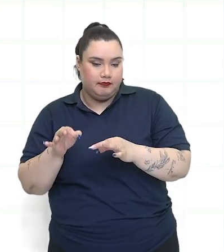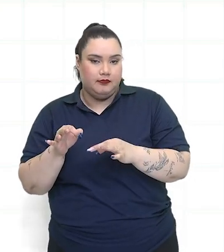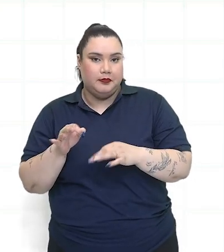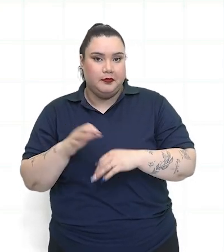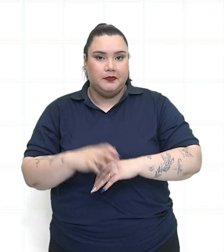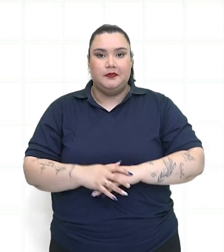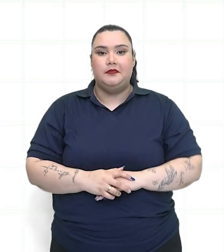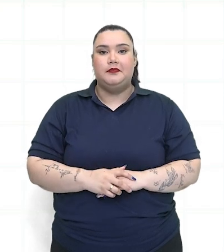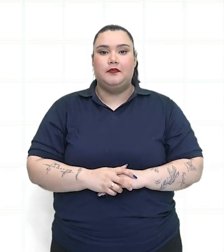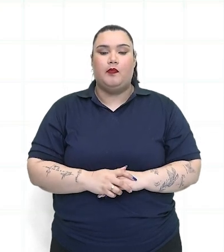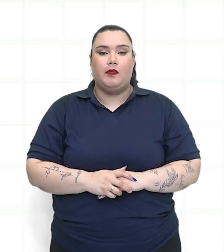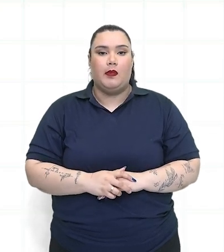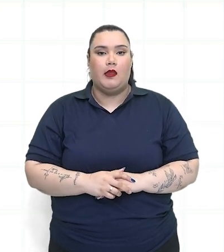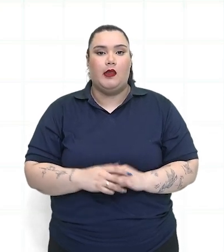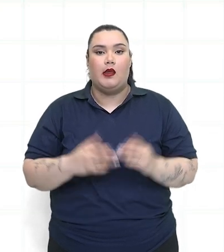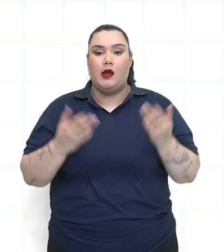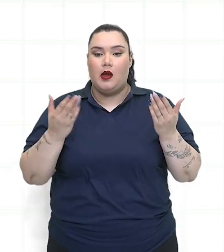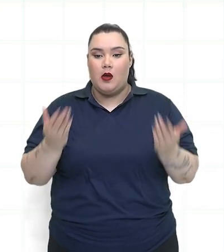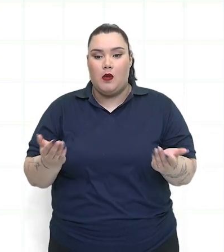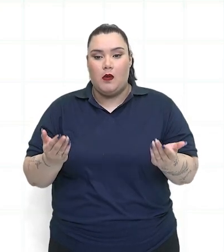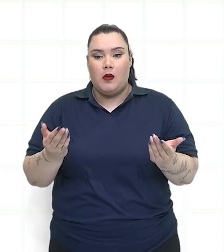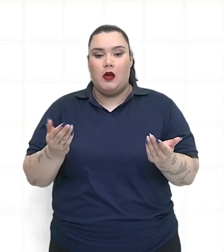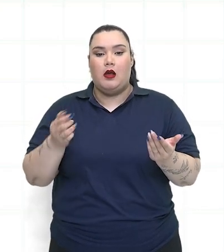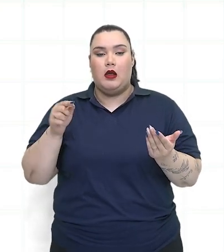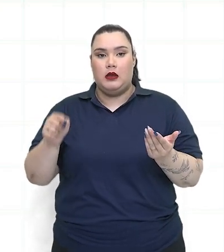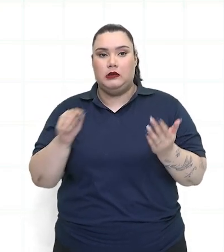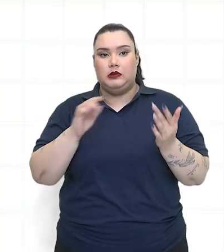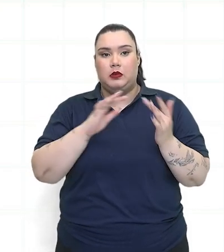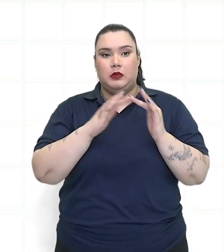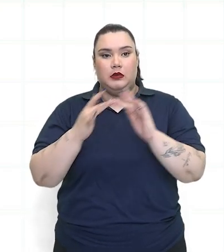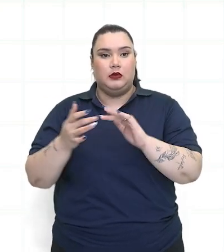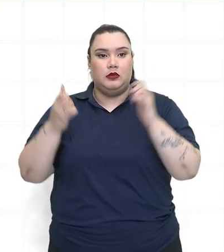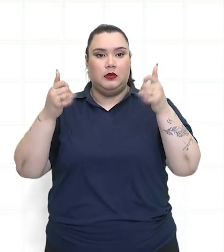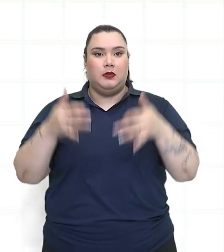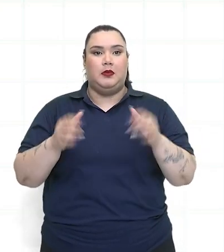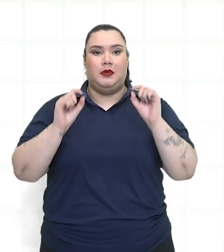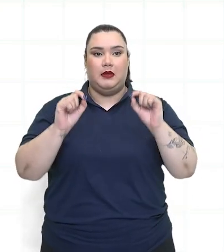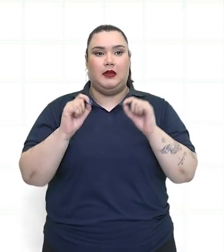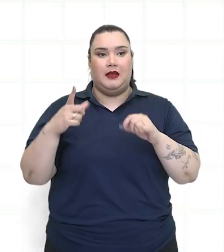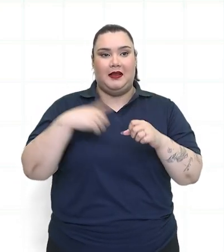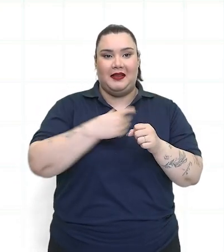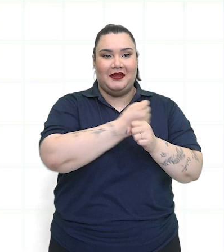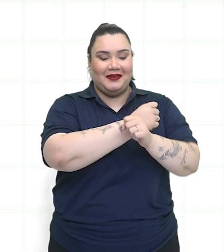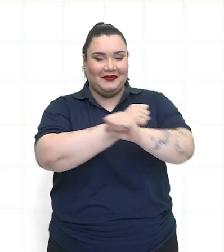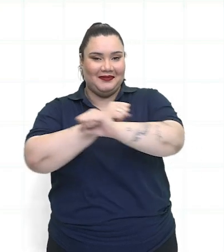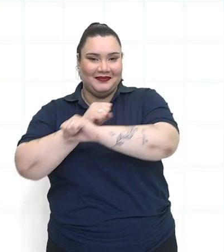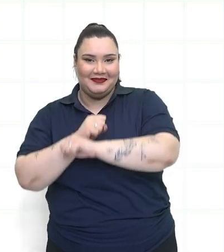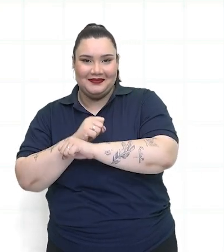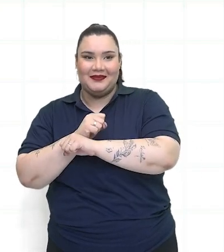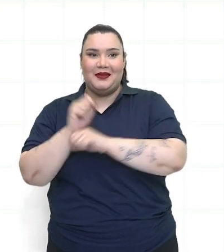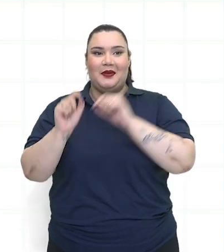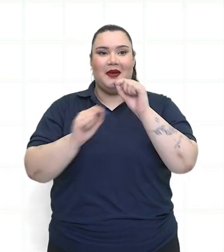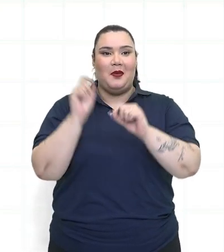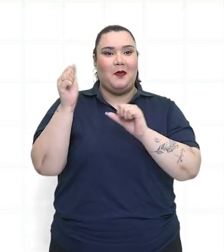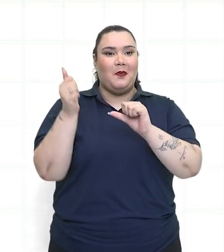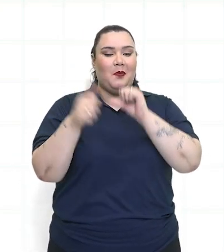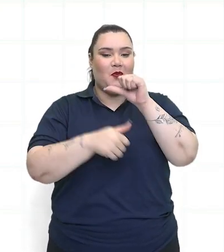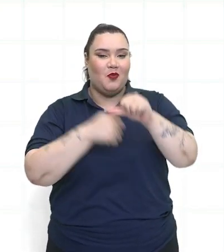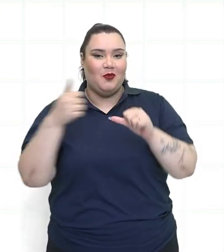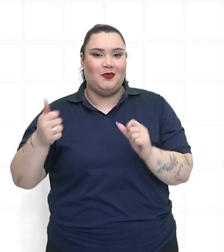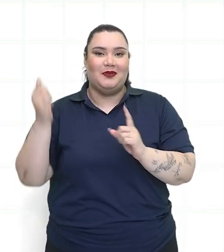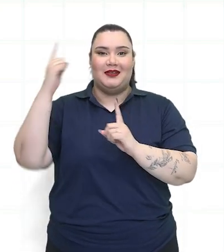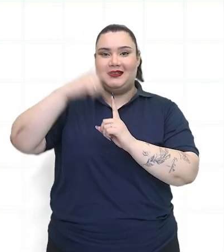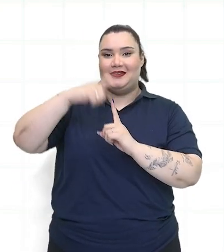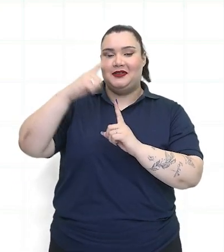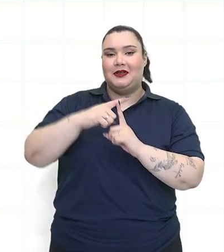pelo contexto do texto, que além de se defender dos inimigos, eles mudam de forma, de cor, ficam parecidos